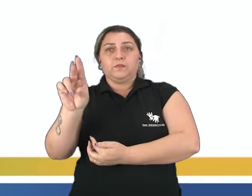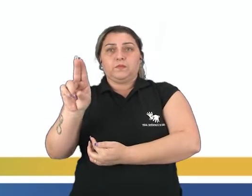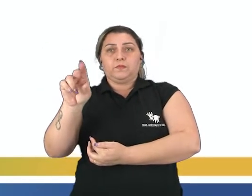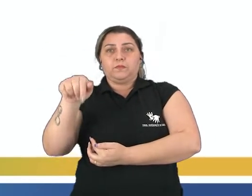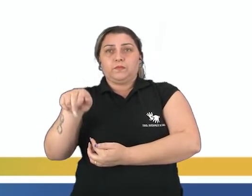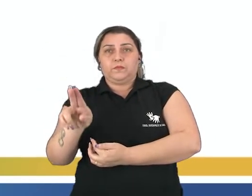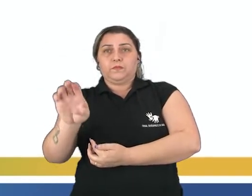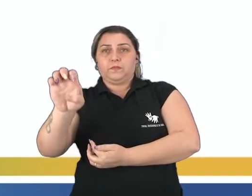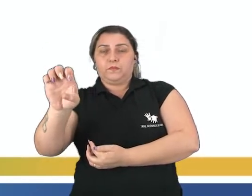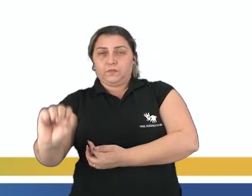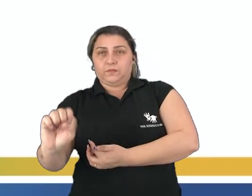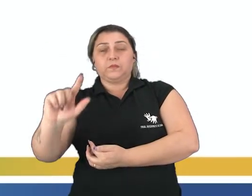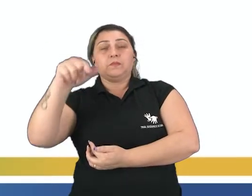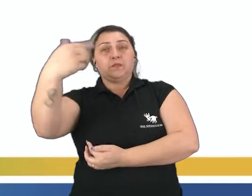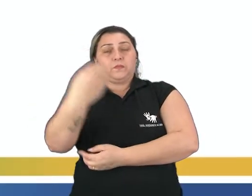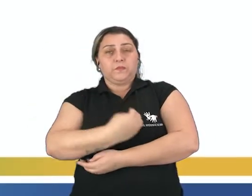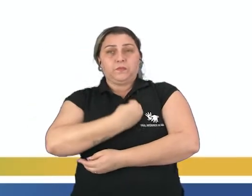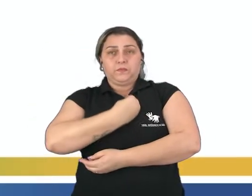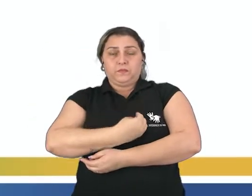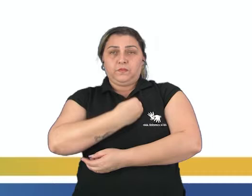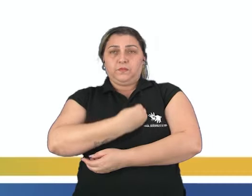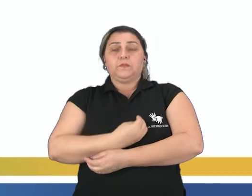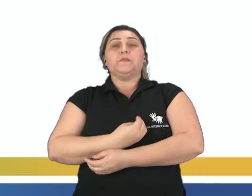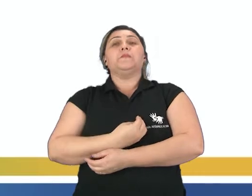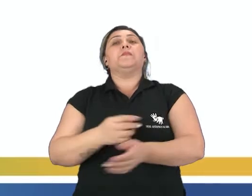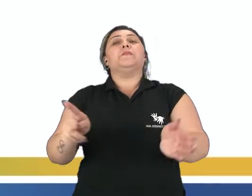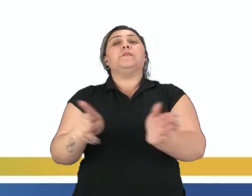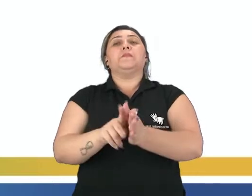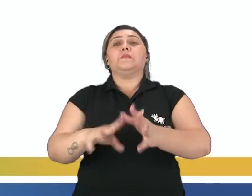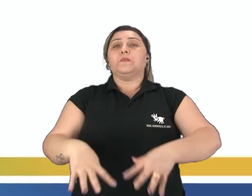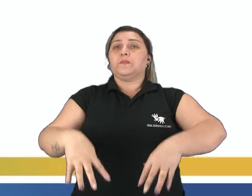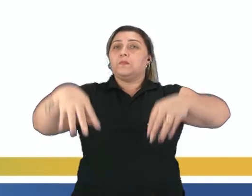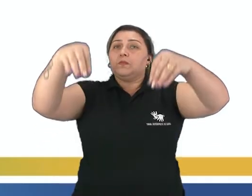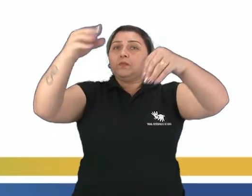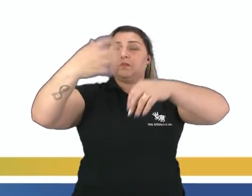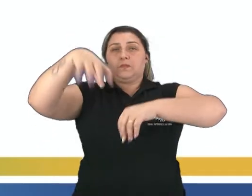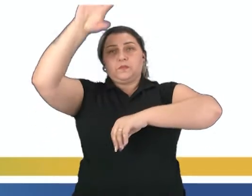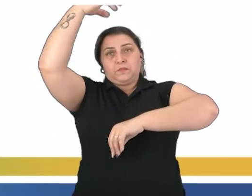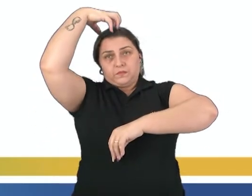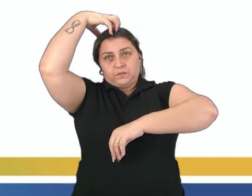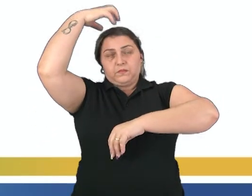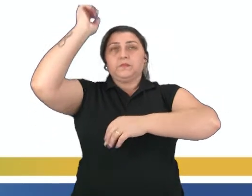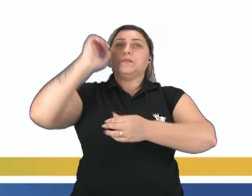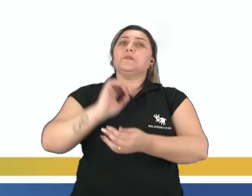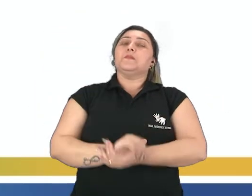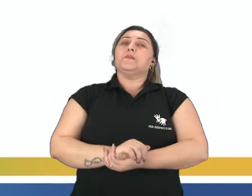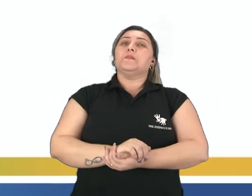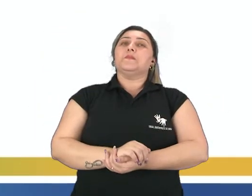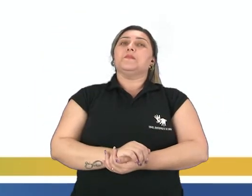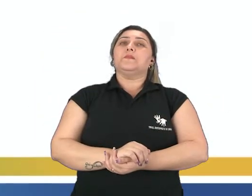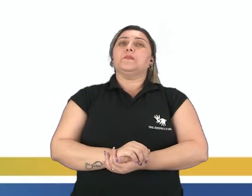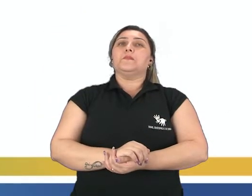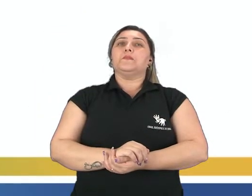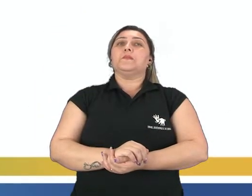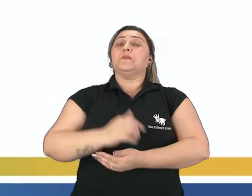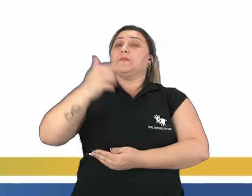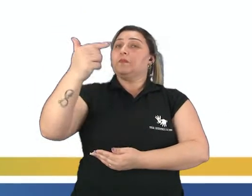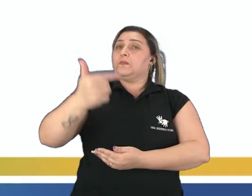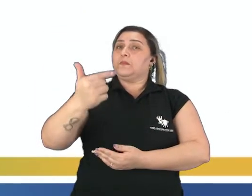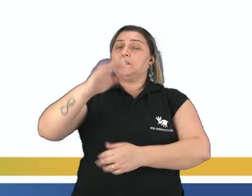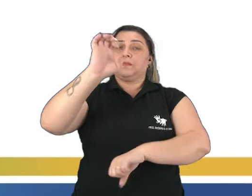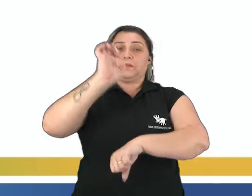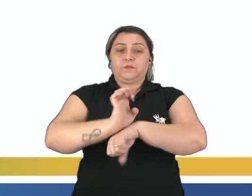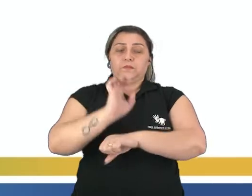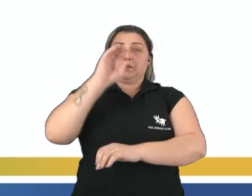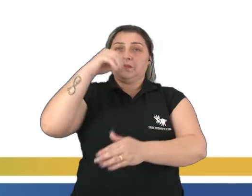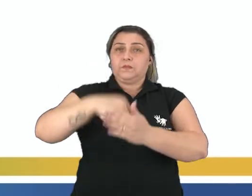e outros nobres que viviam de banquetes e muito luxo na corte. Então a nobreza ocupava o segundo estado